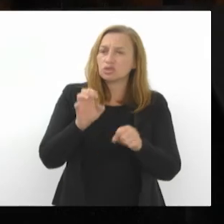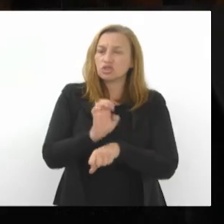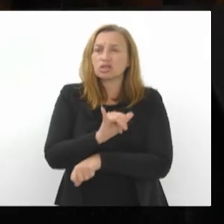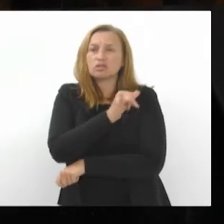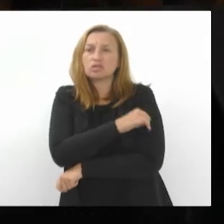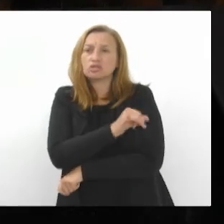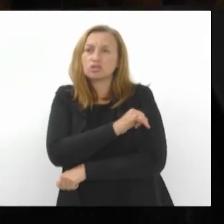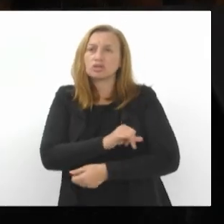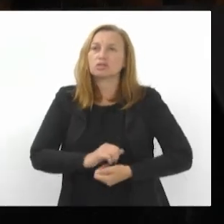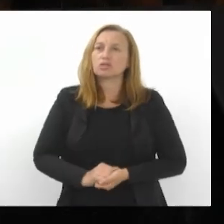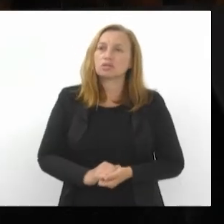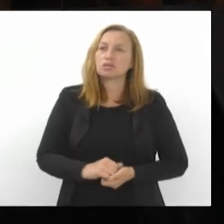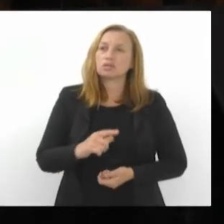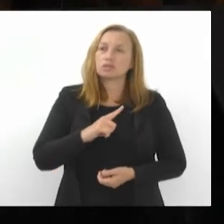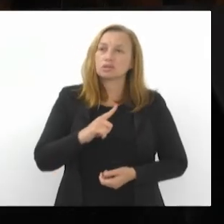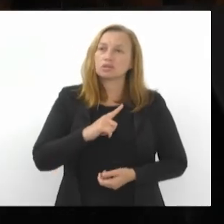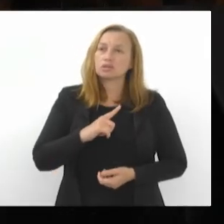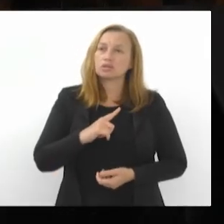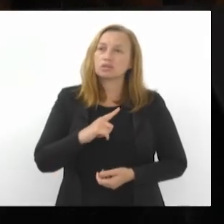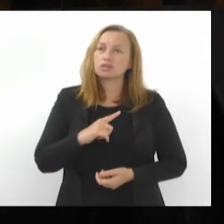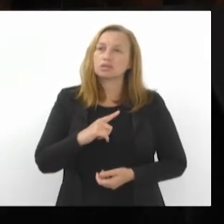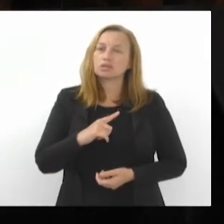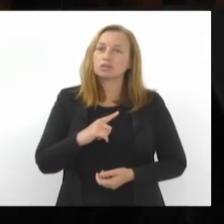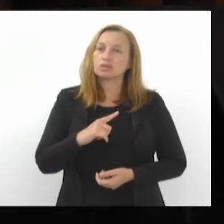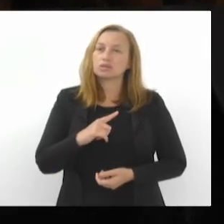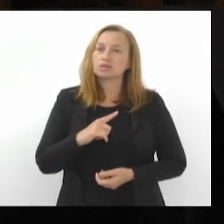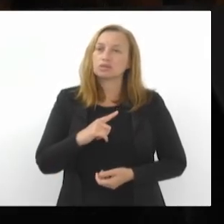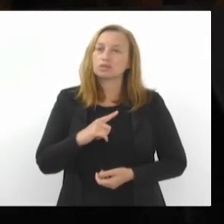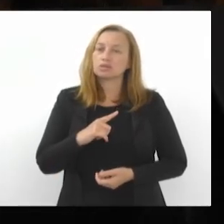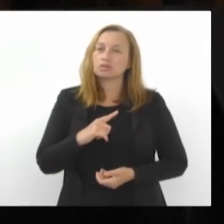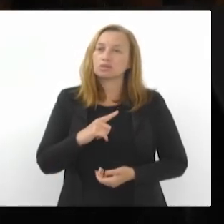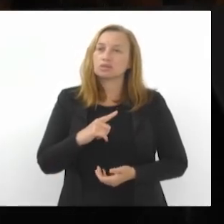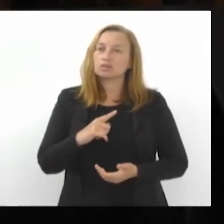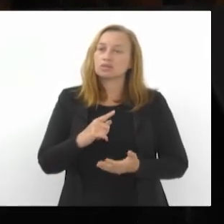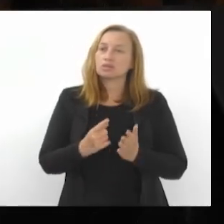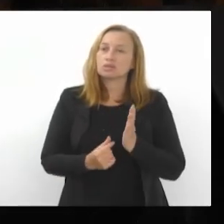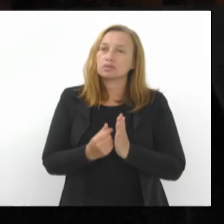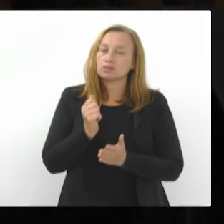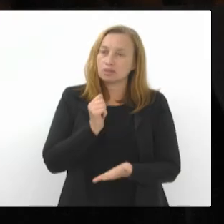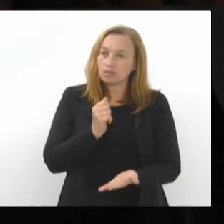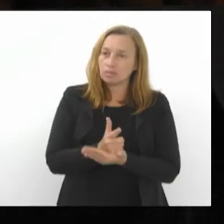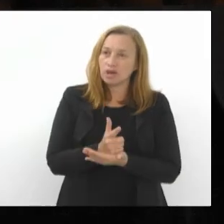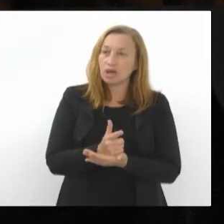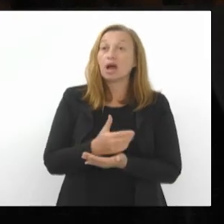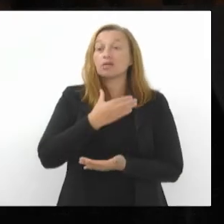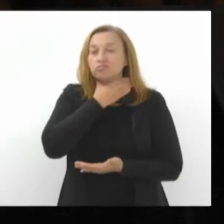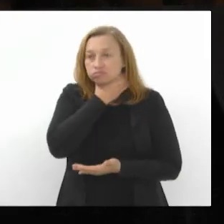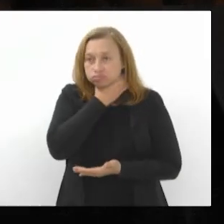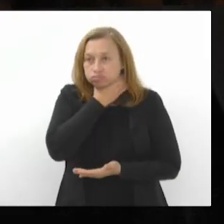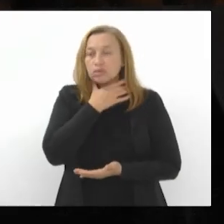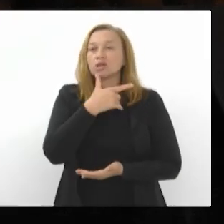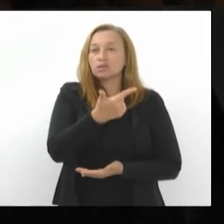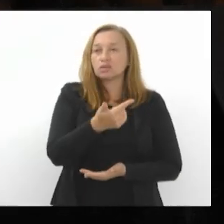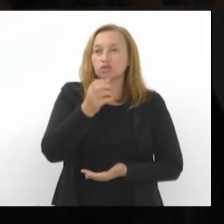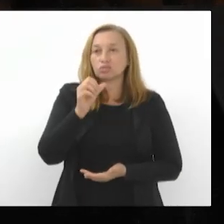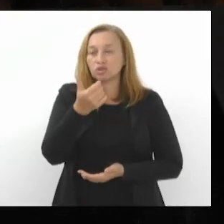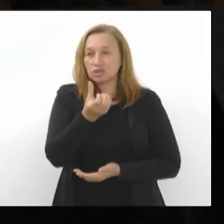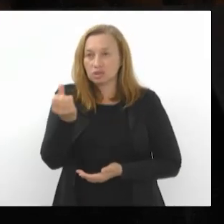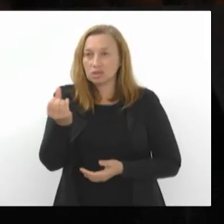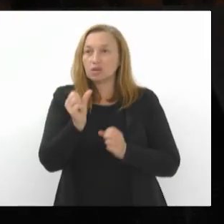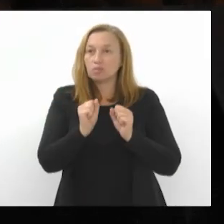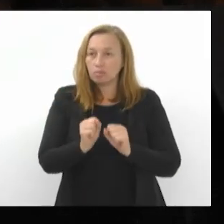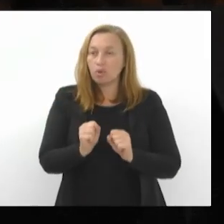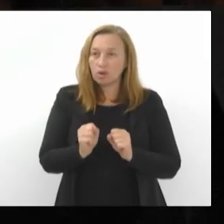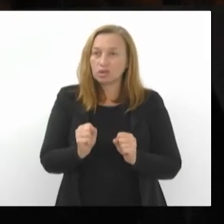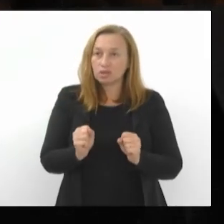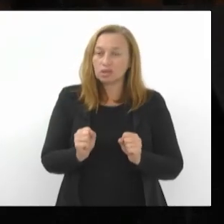Rio de Janeiro tenha as suas contas saneadas. Pelo contrário, a crise de 2016 pode